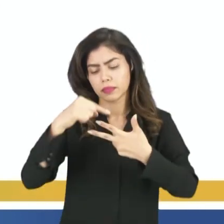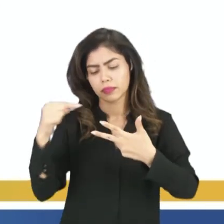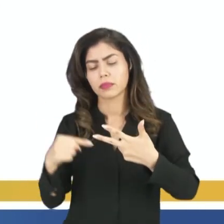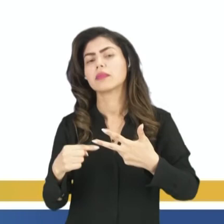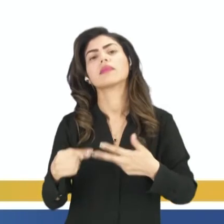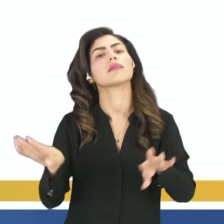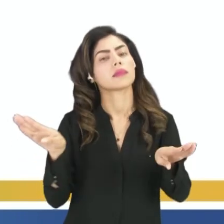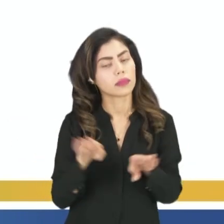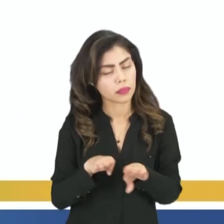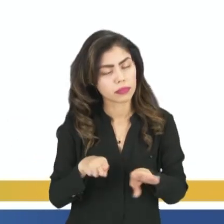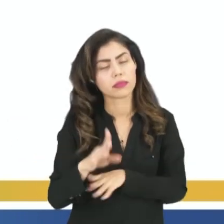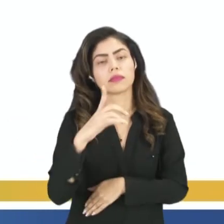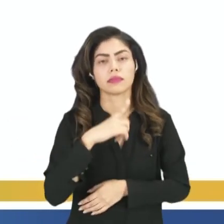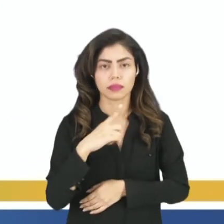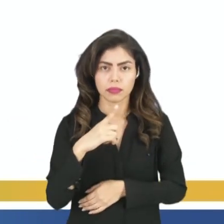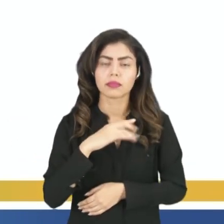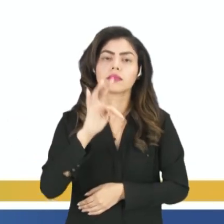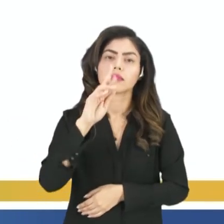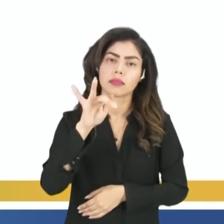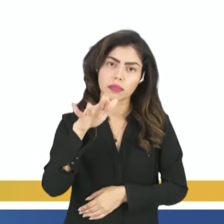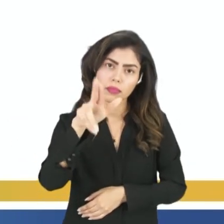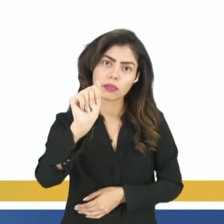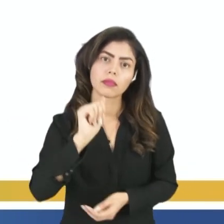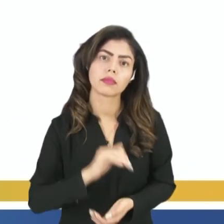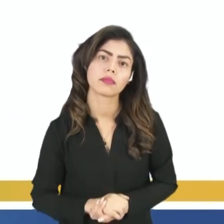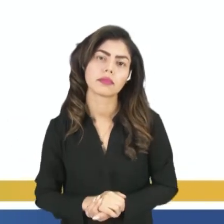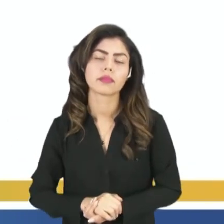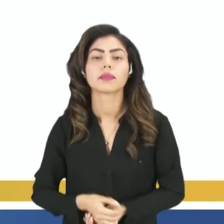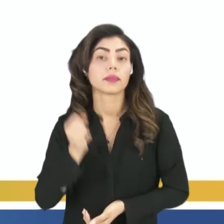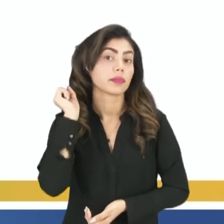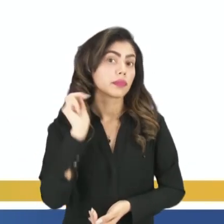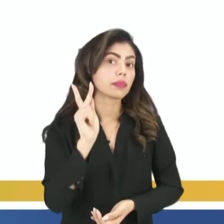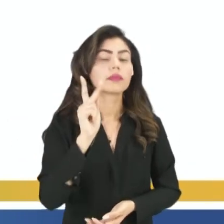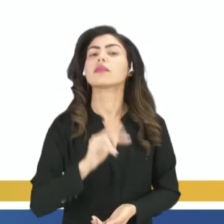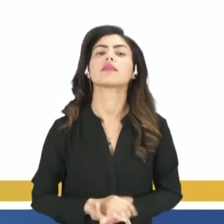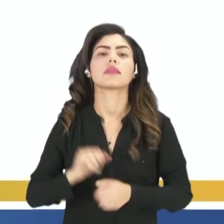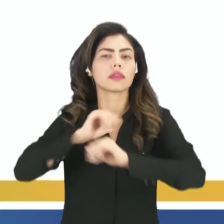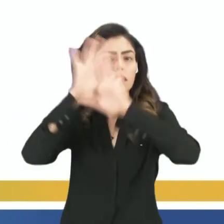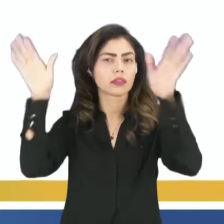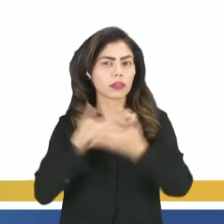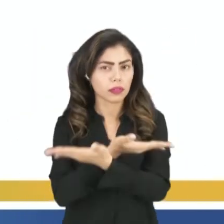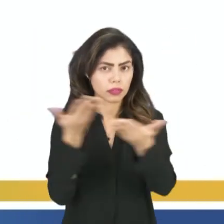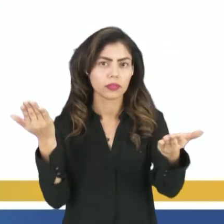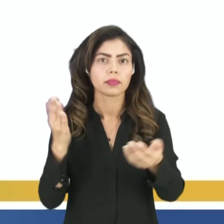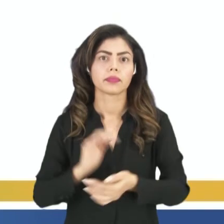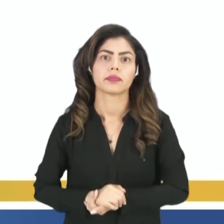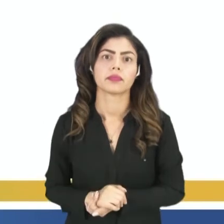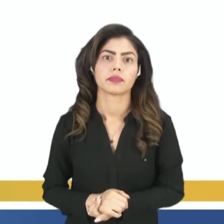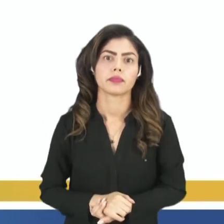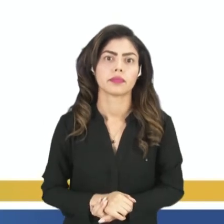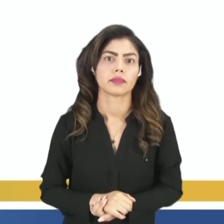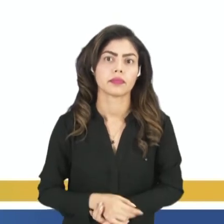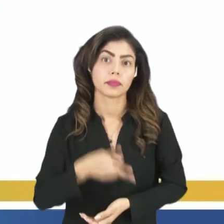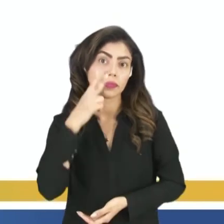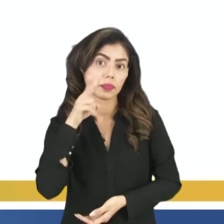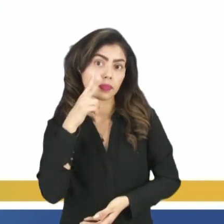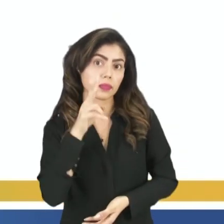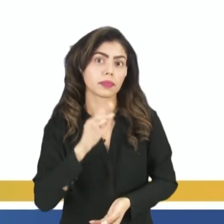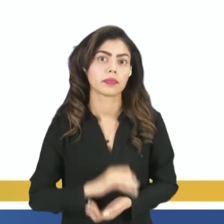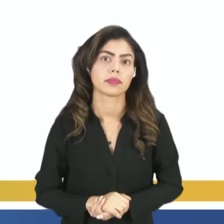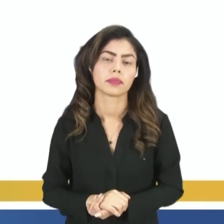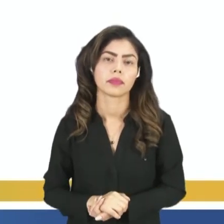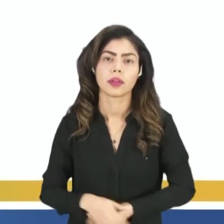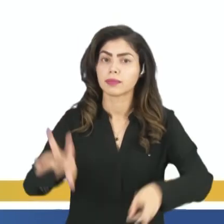caem questões também com frequência relativa, ok? Ficou claro para você? Então, veja só,